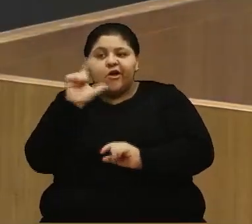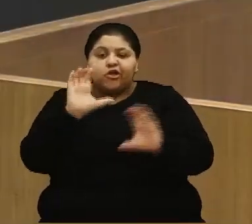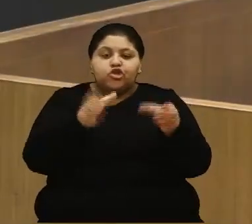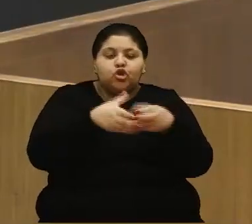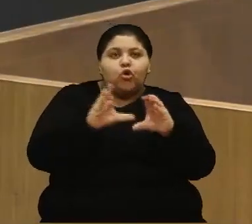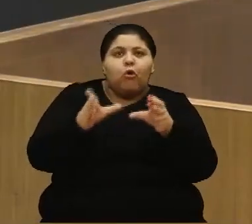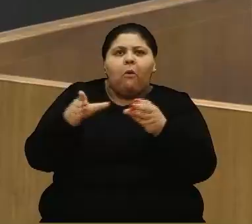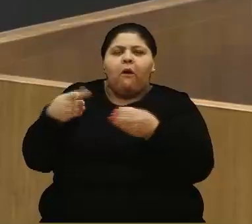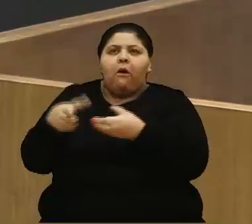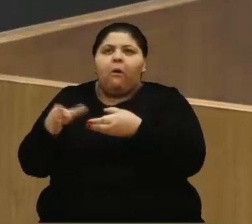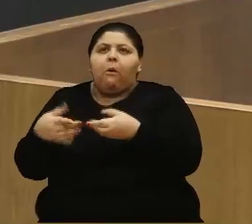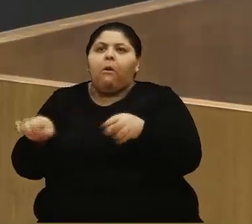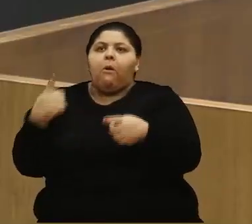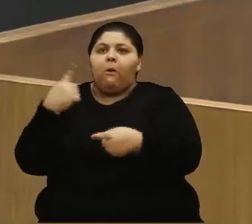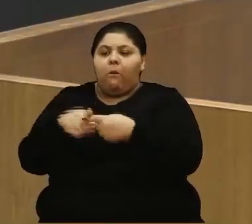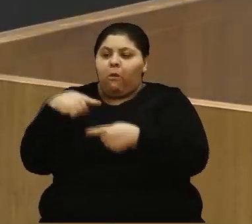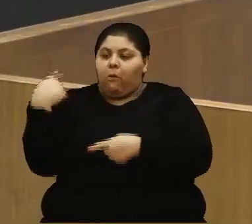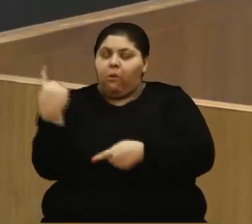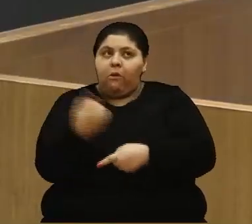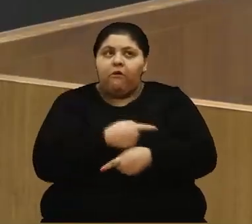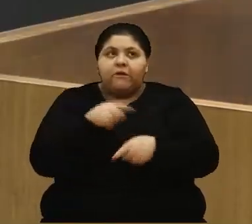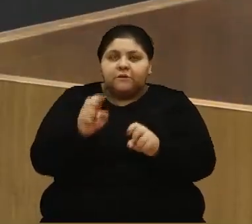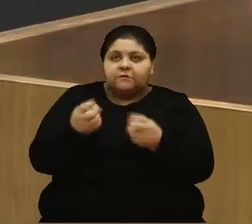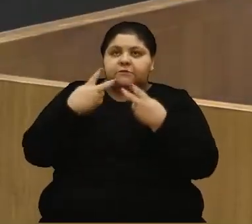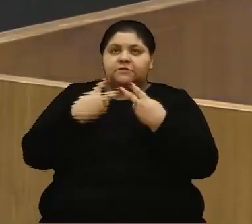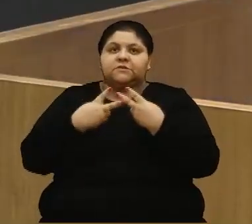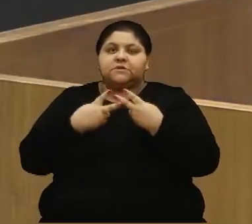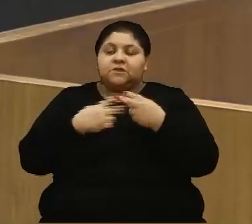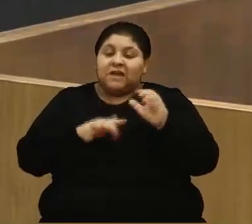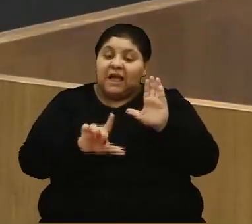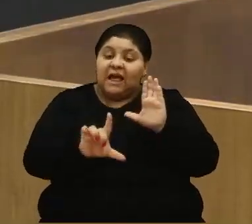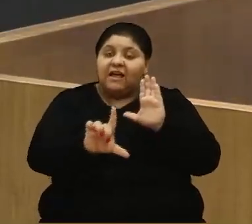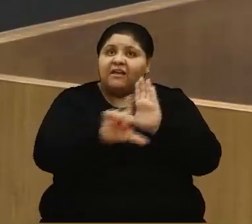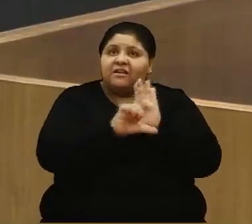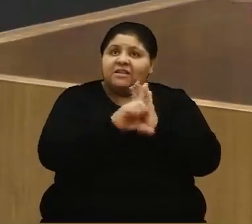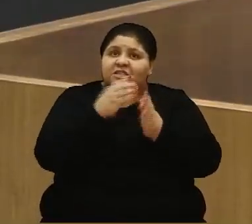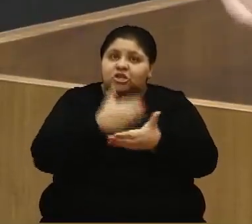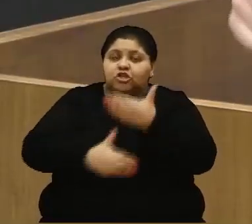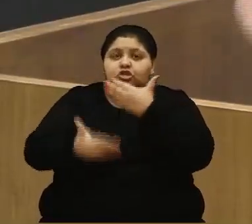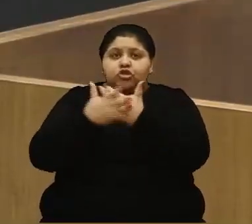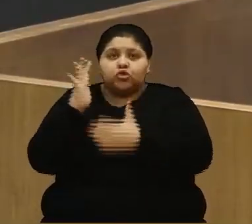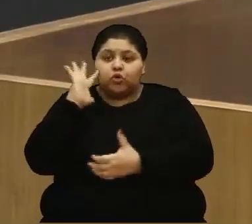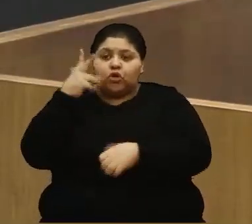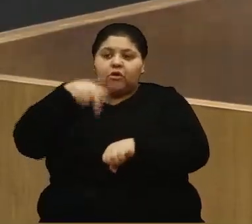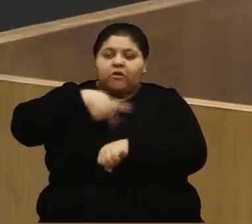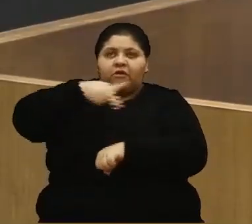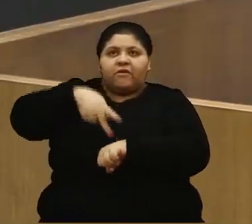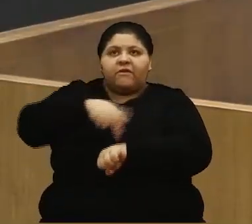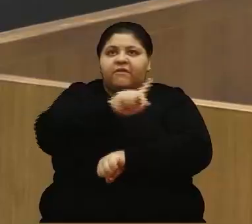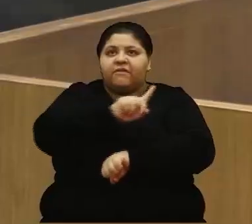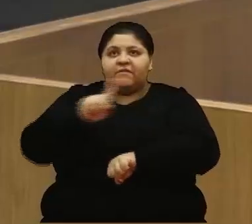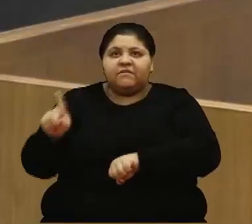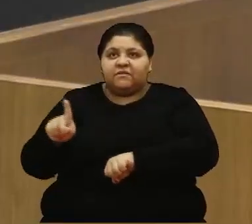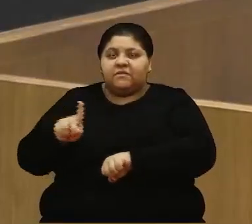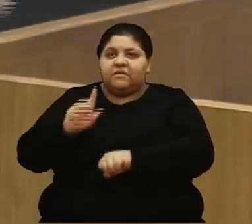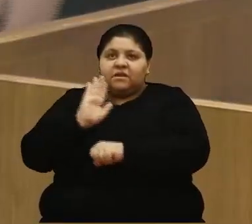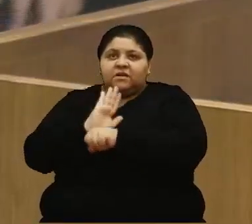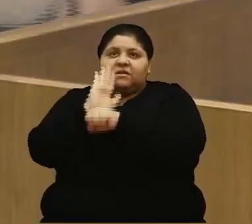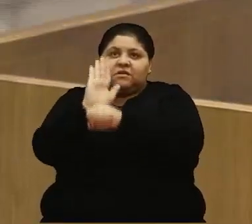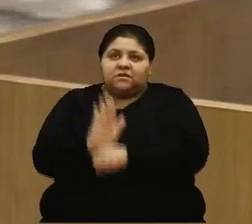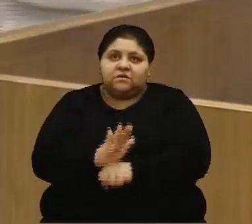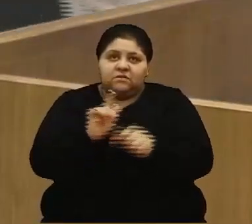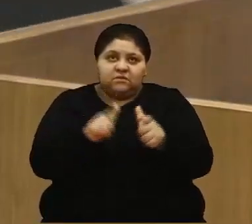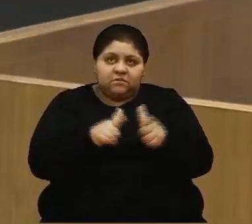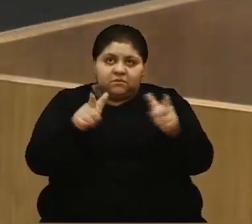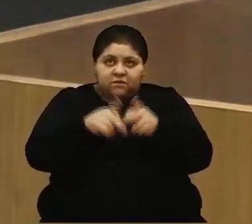grupo. Porque enquanto nós percebermos isso, as leis, tudo que acontece no nosso país não vai ser para beneficiar a maioria